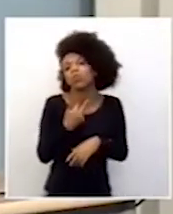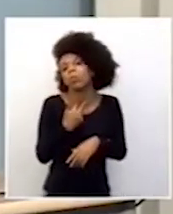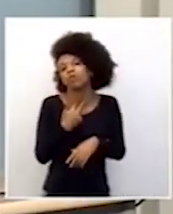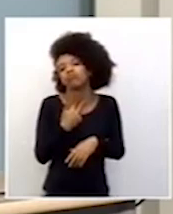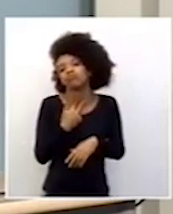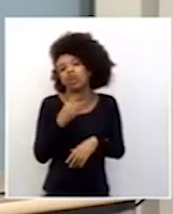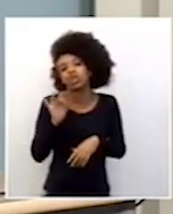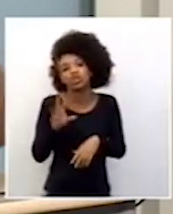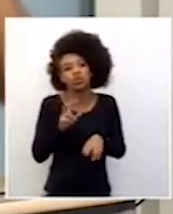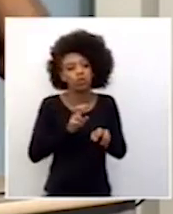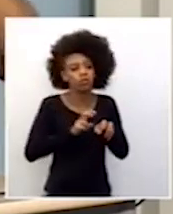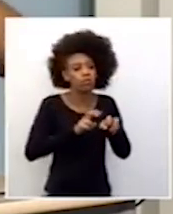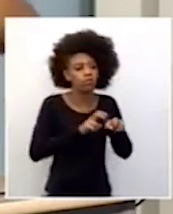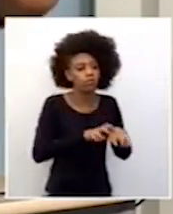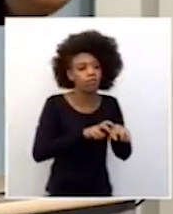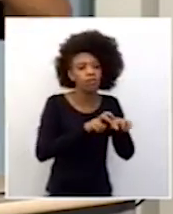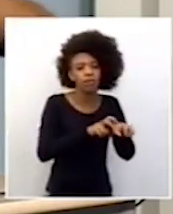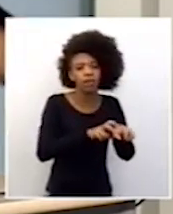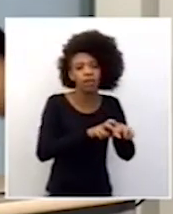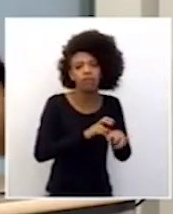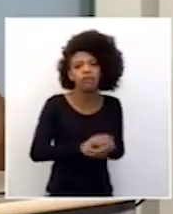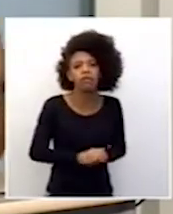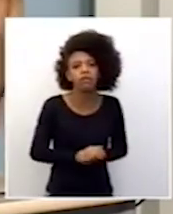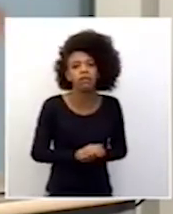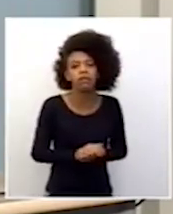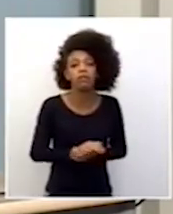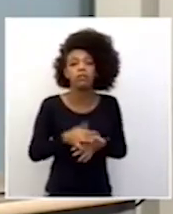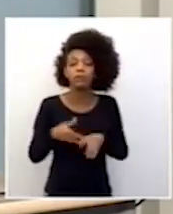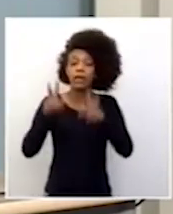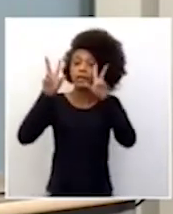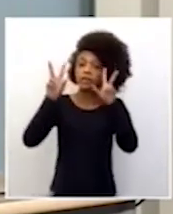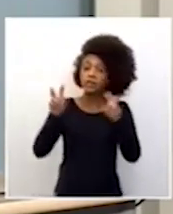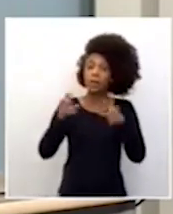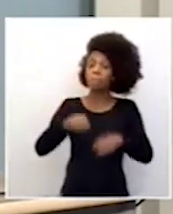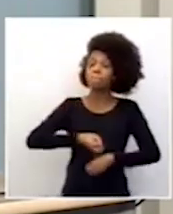o bonde. O tema é a mensagem que ele quis